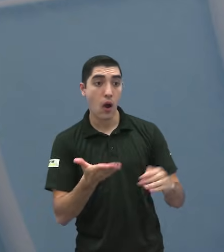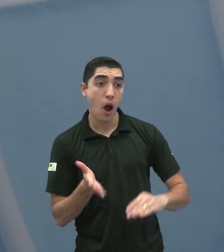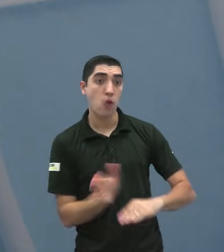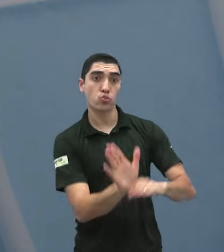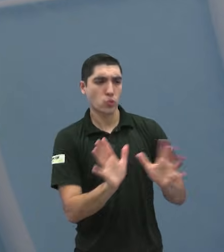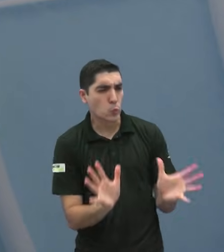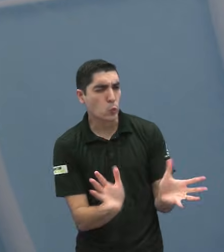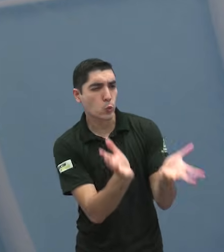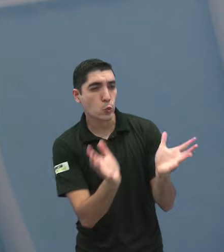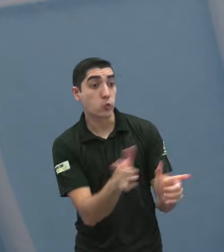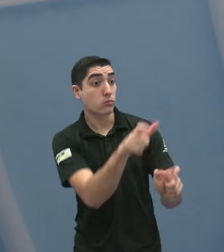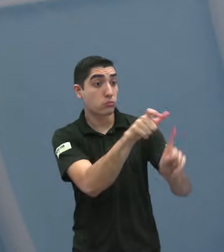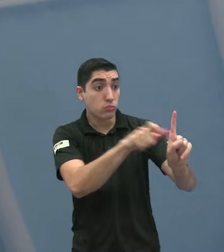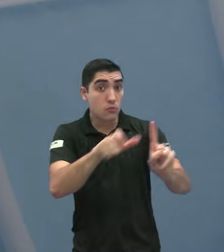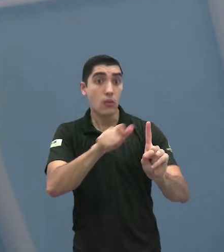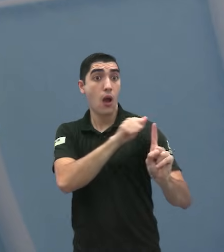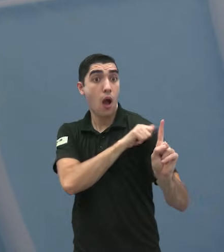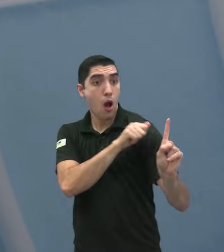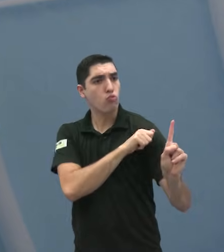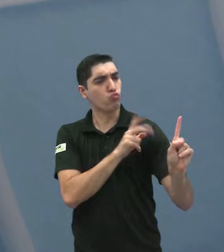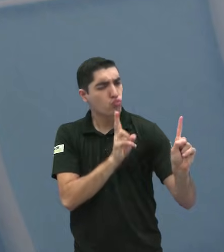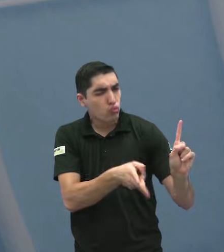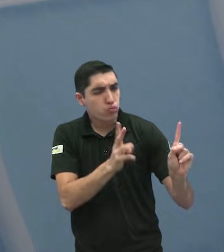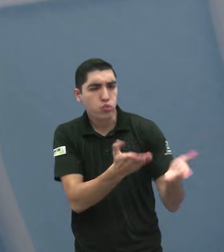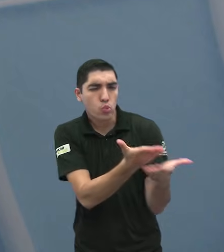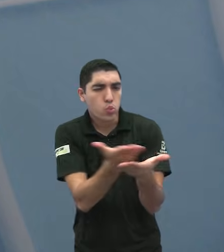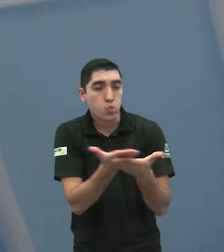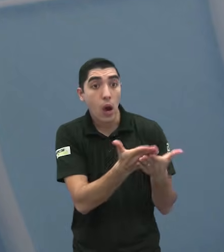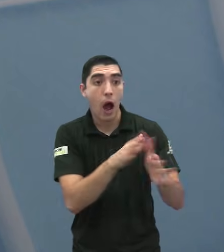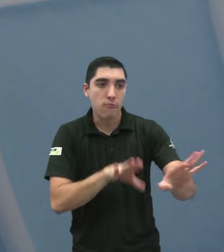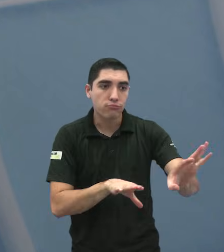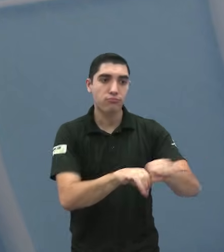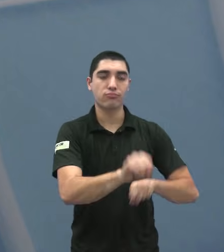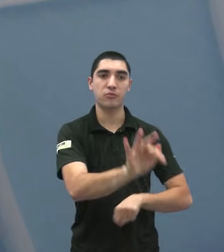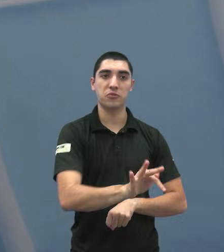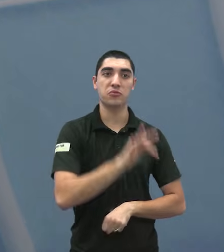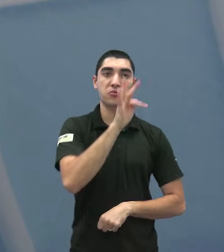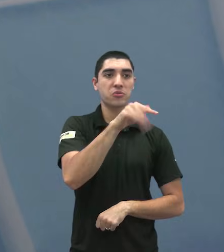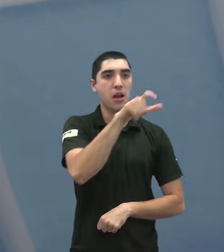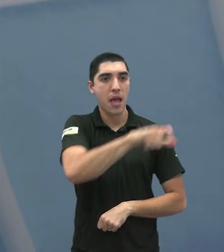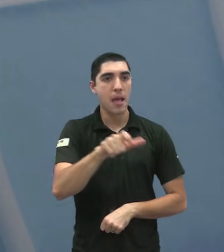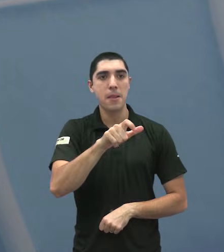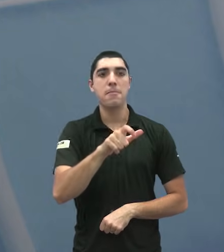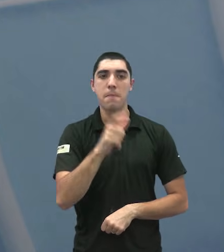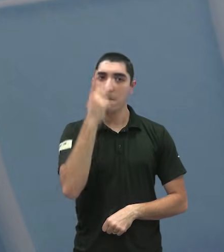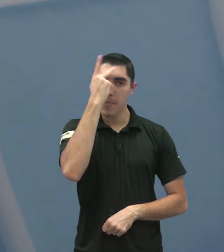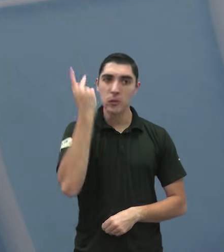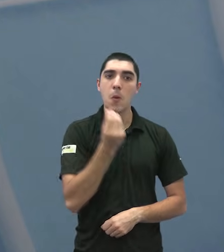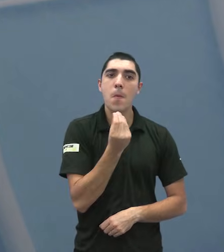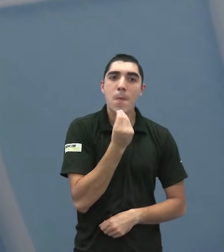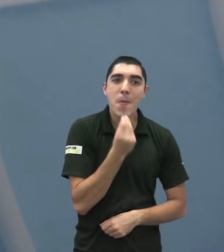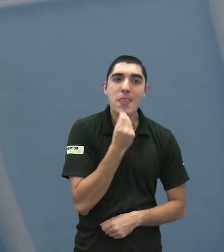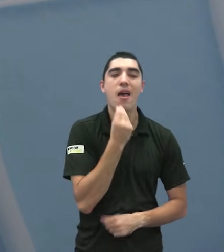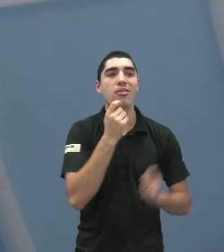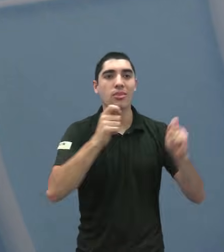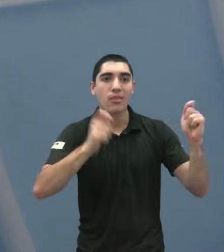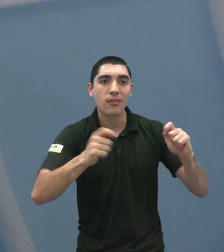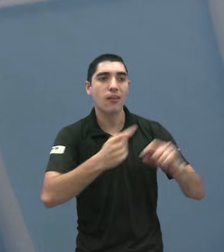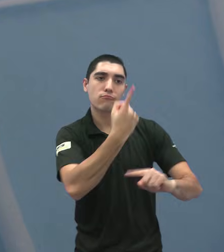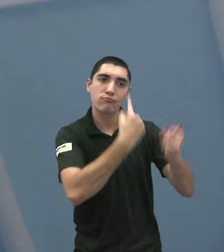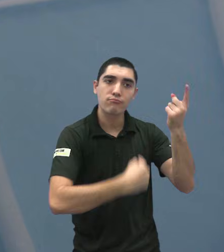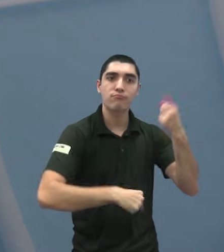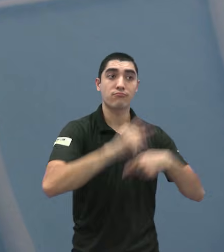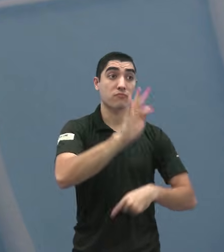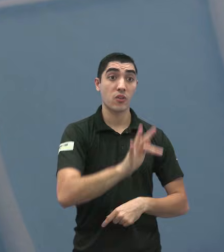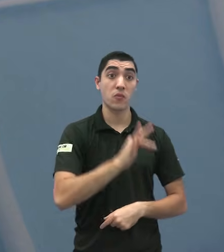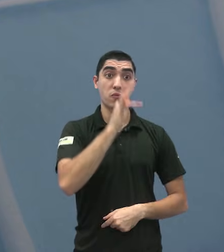permanência têm contribuído para transformar a realidade de muitas pessoas e abrir caminho, né, para uma geração de